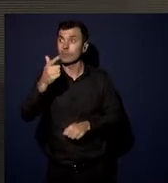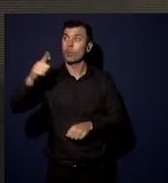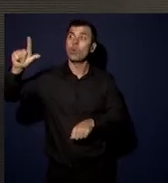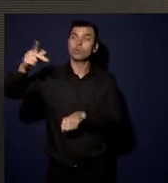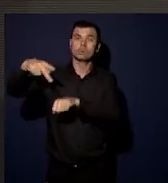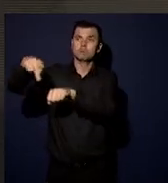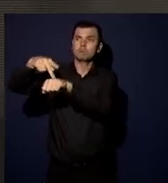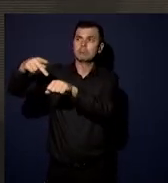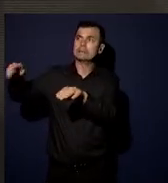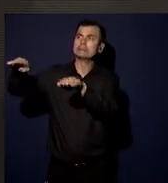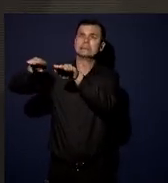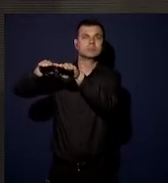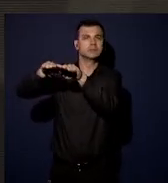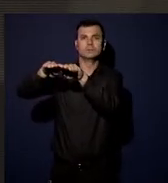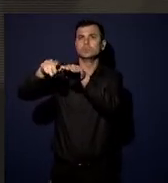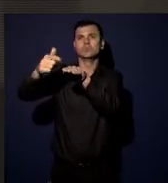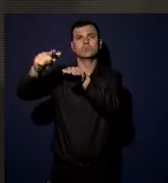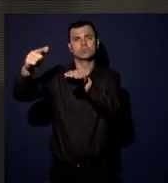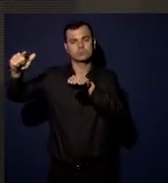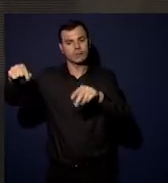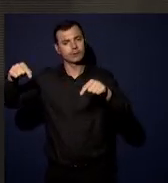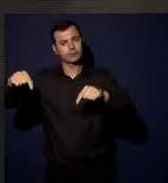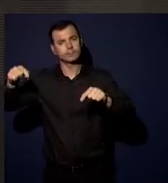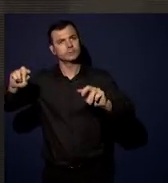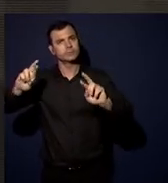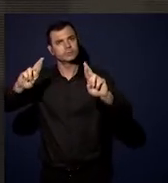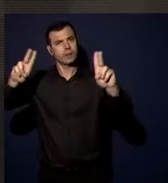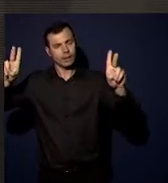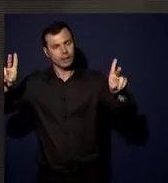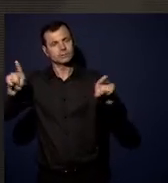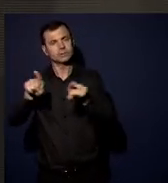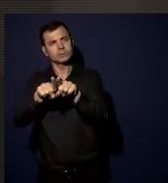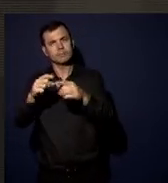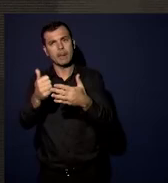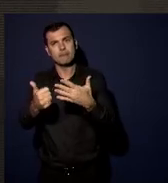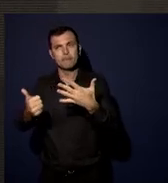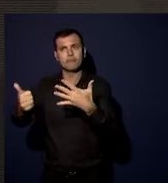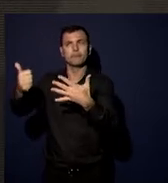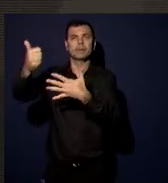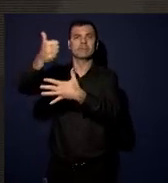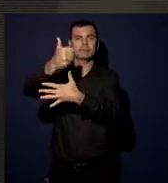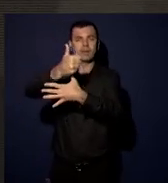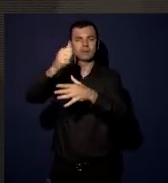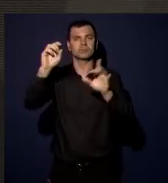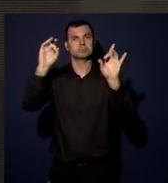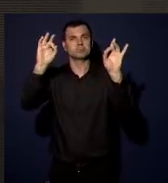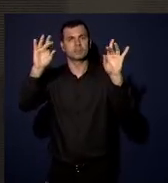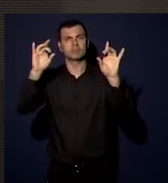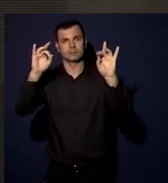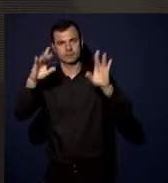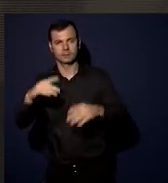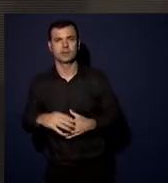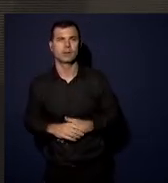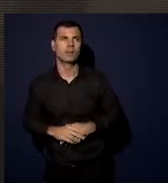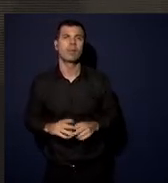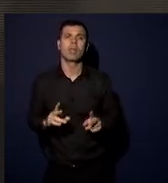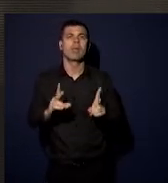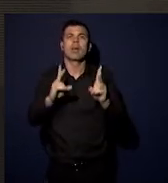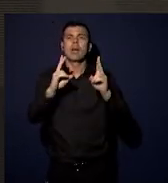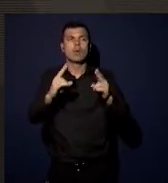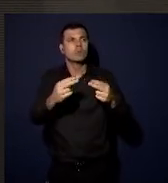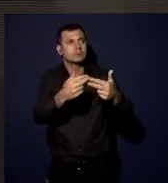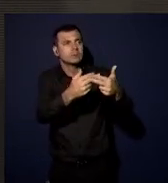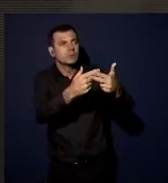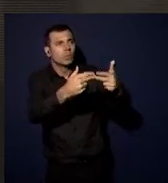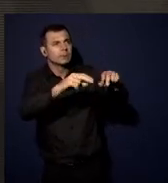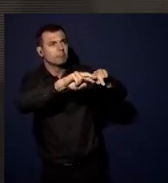privilegiado como Maurício falou a gente aqui tem uma um showroom de coisas renováveis